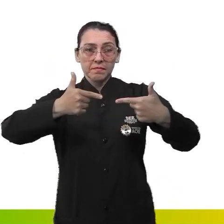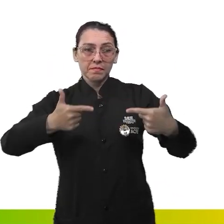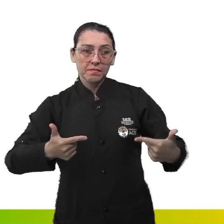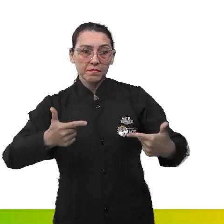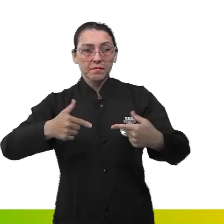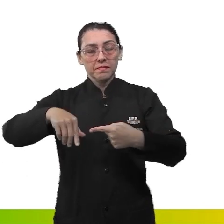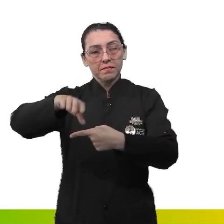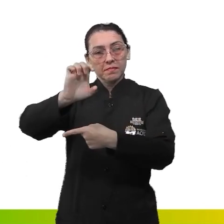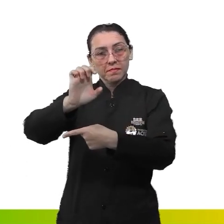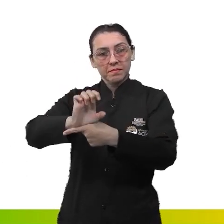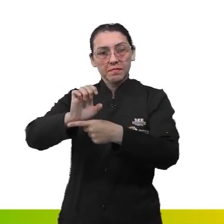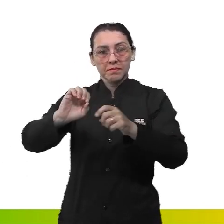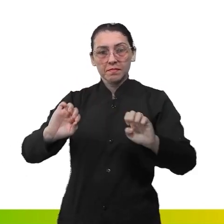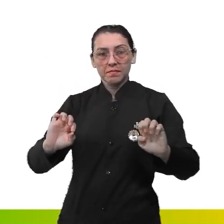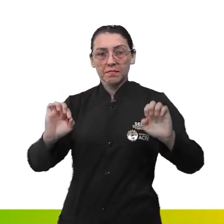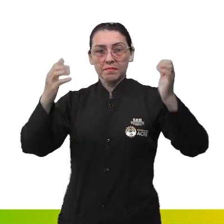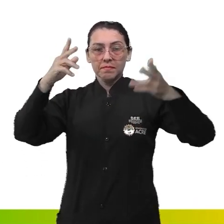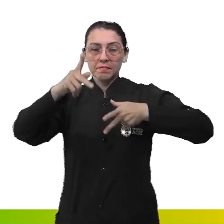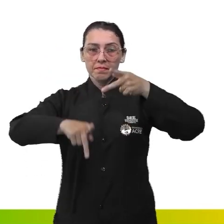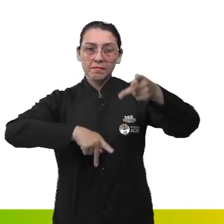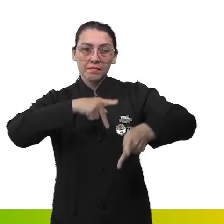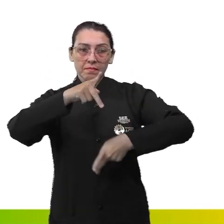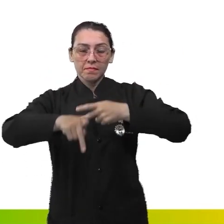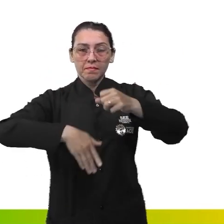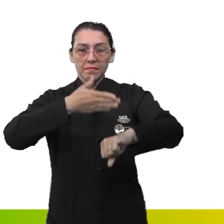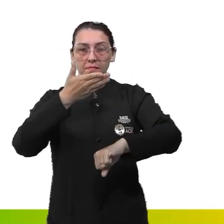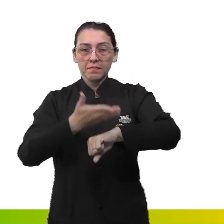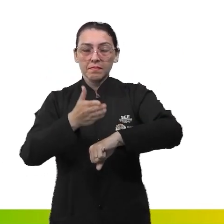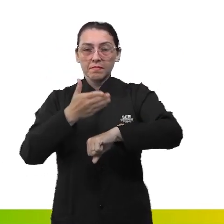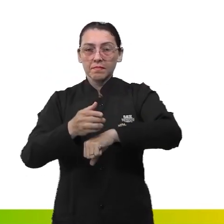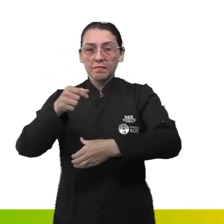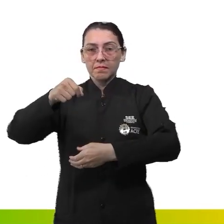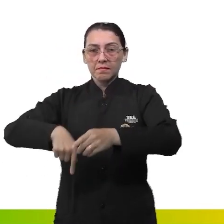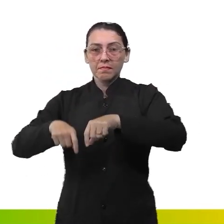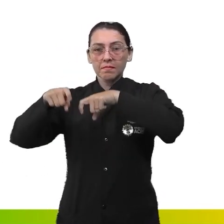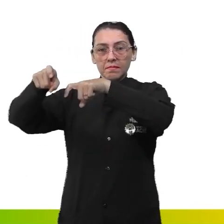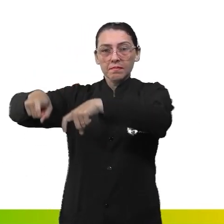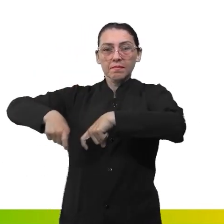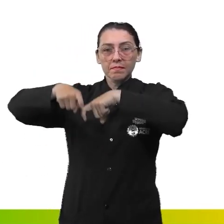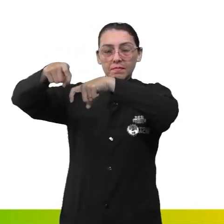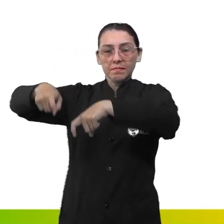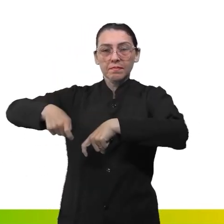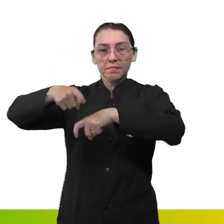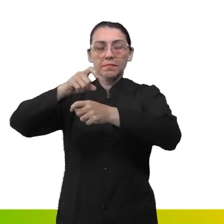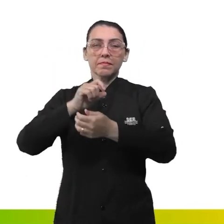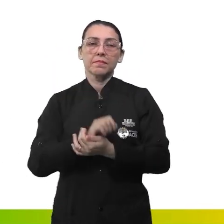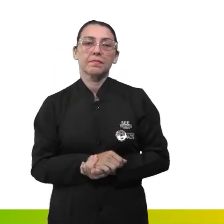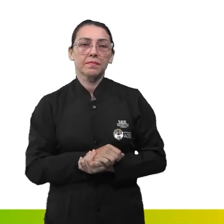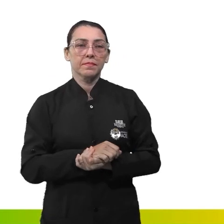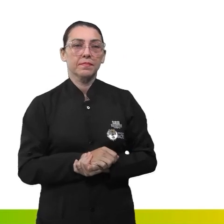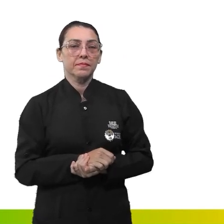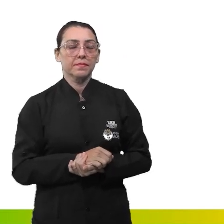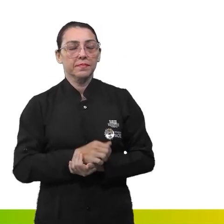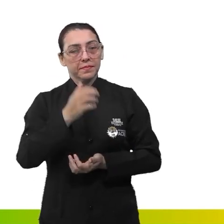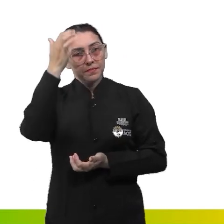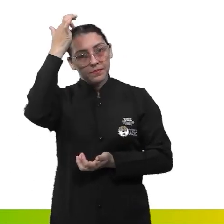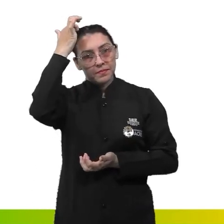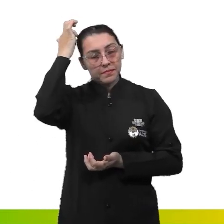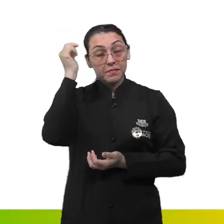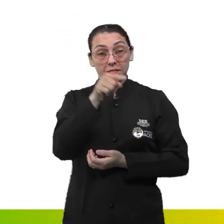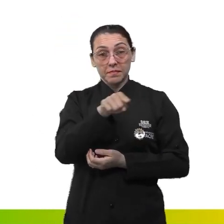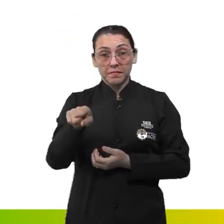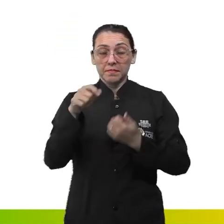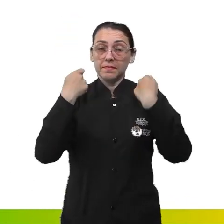culinária tradicional. E letra E, celebrações populares e práticas agrícolas, ou seja,